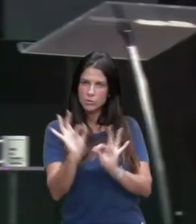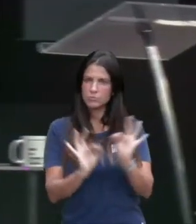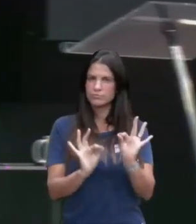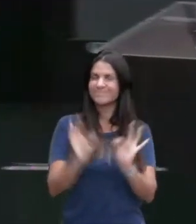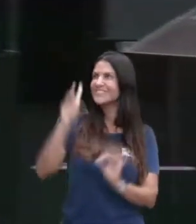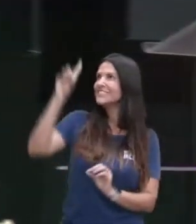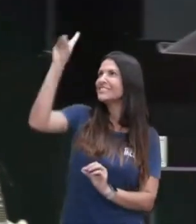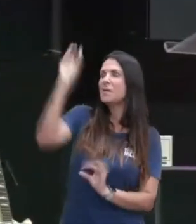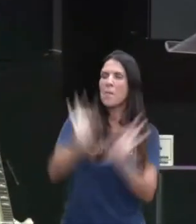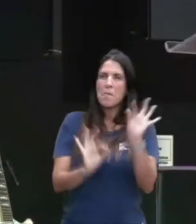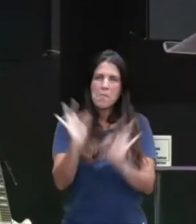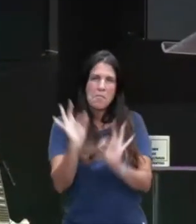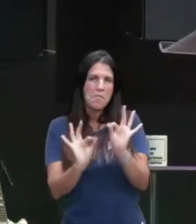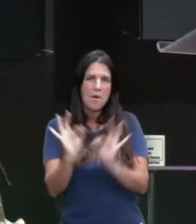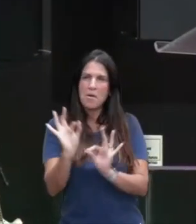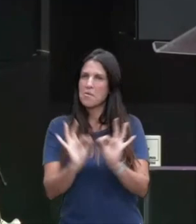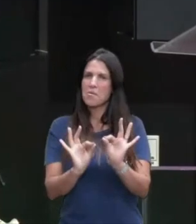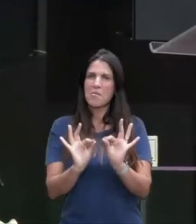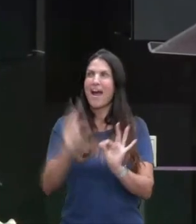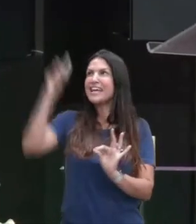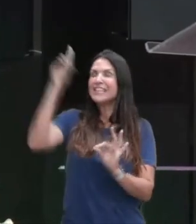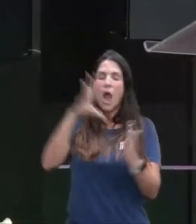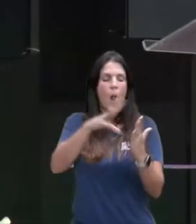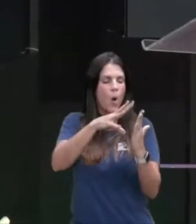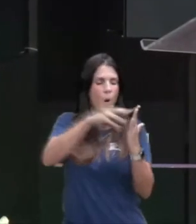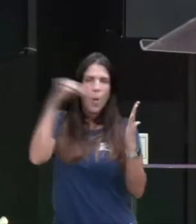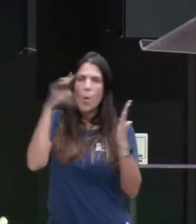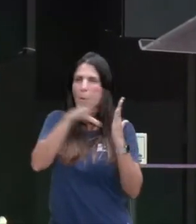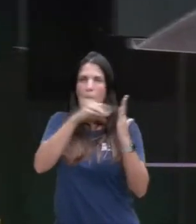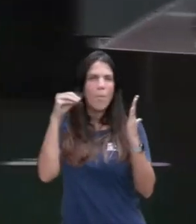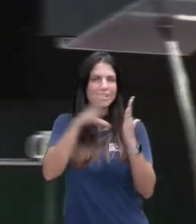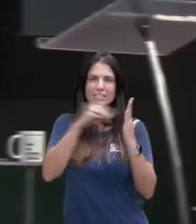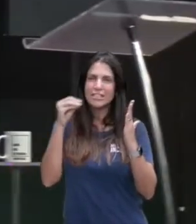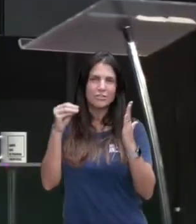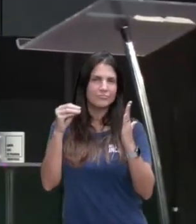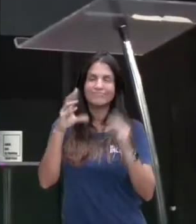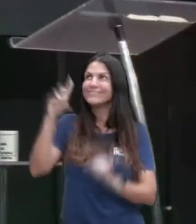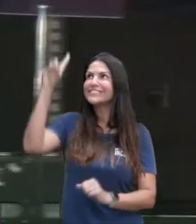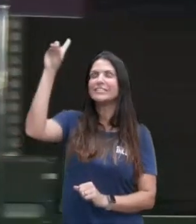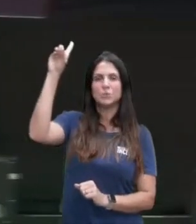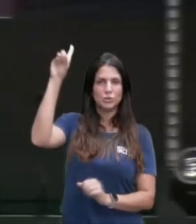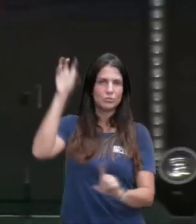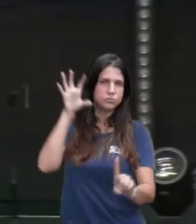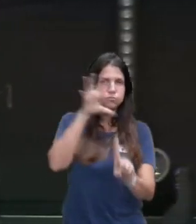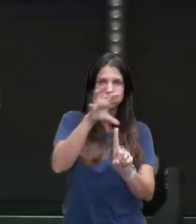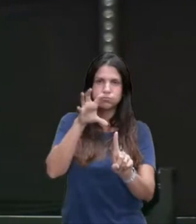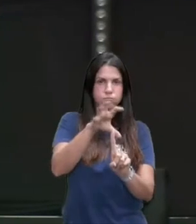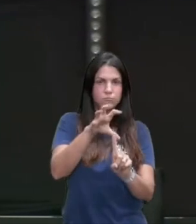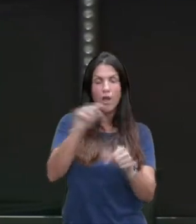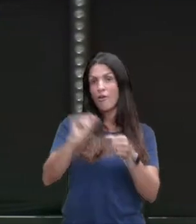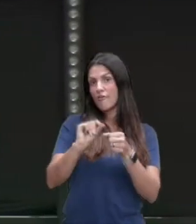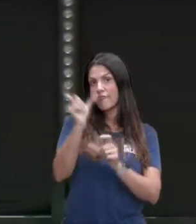divina que Deus te fez a imagem e semelhança dele bom e fiz cada um de nós